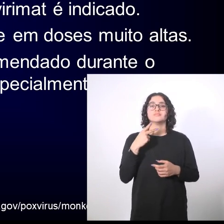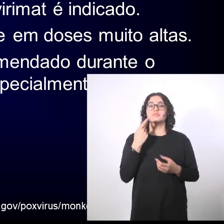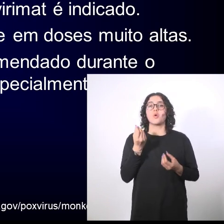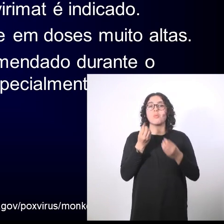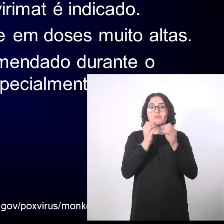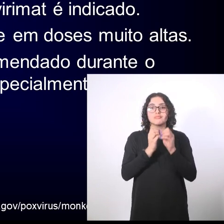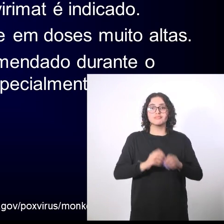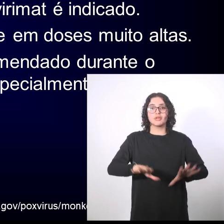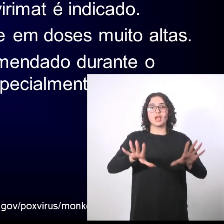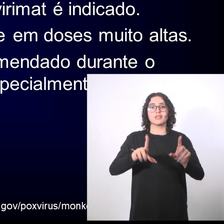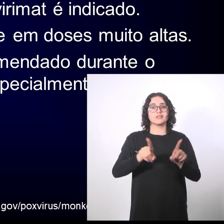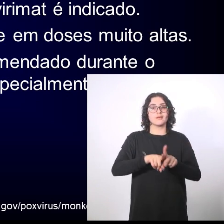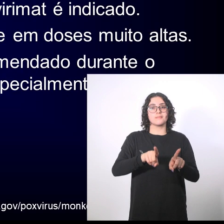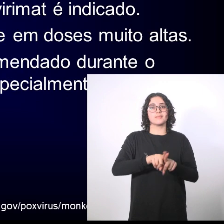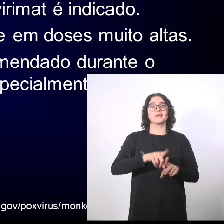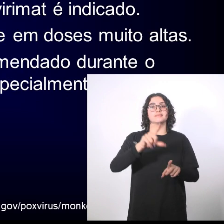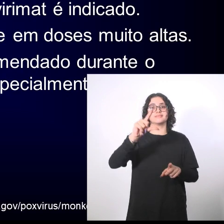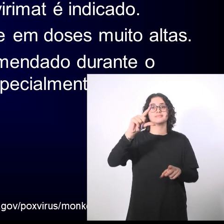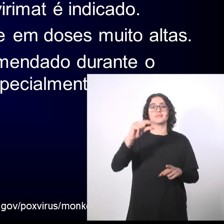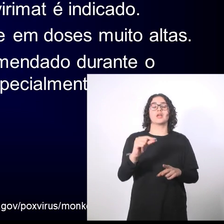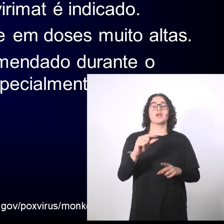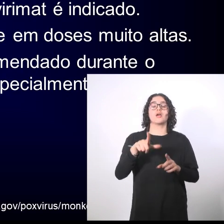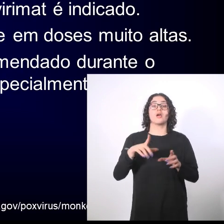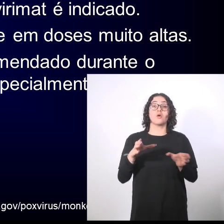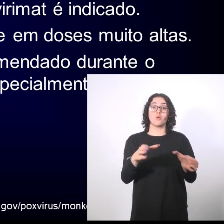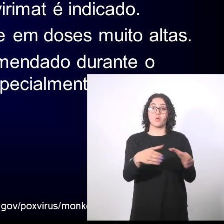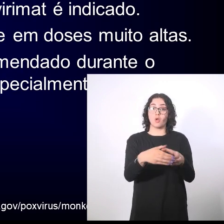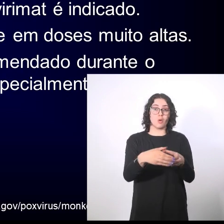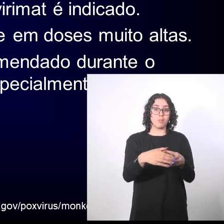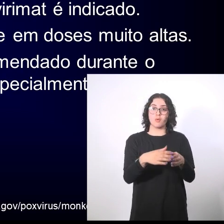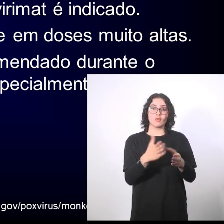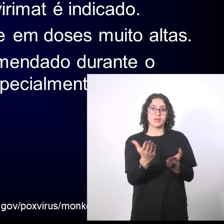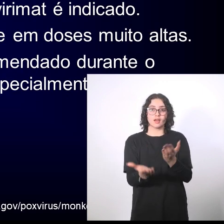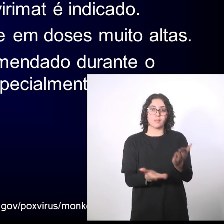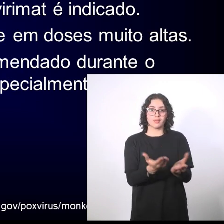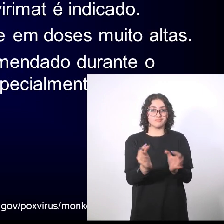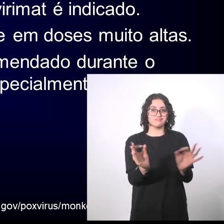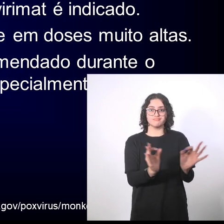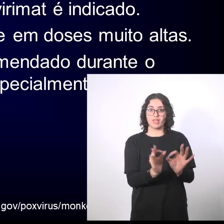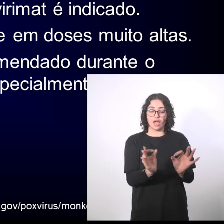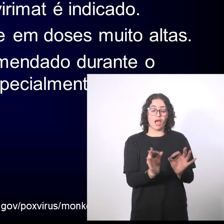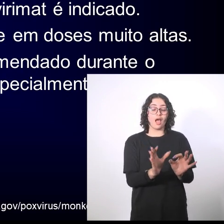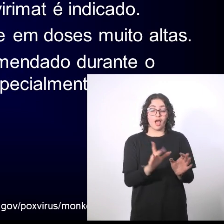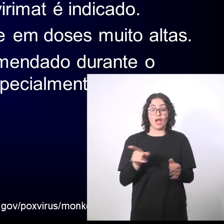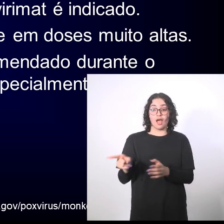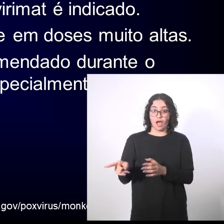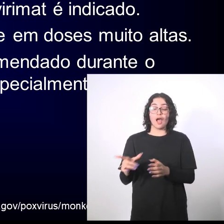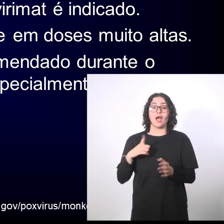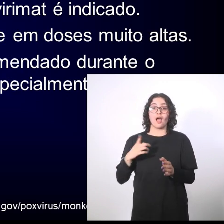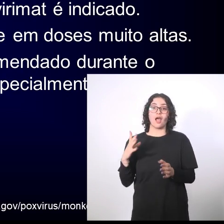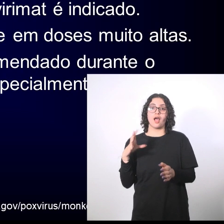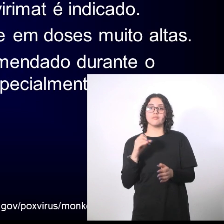de transmissão do vírus, do que o grupo não tratado. Então, existe sim uma ação tanto, vamos